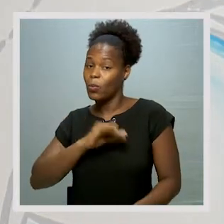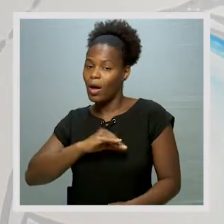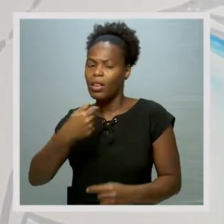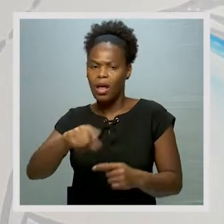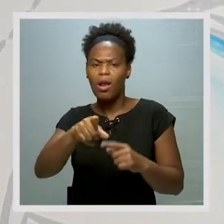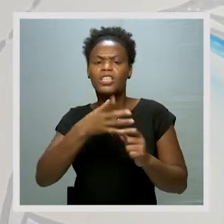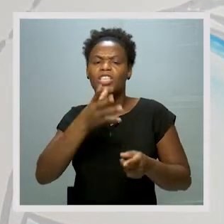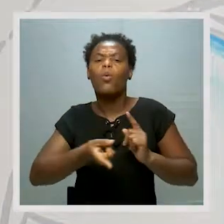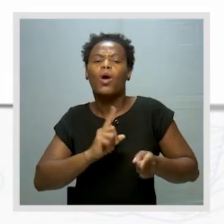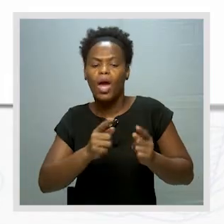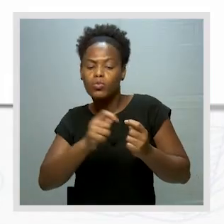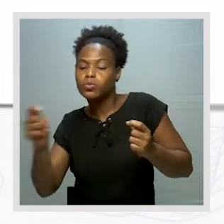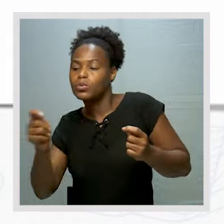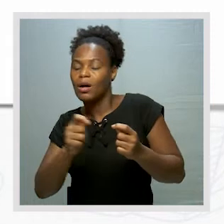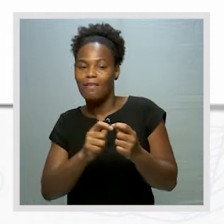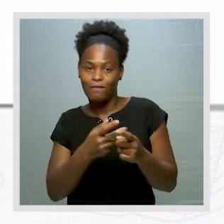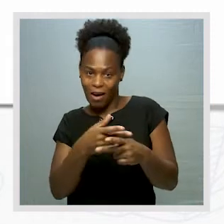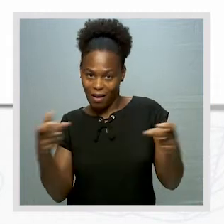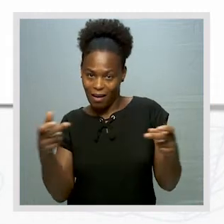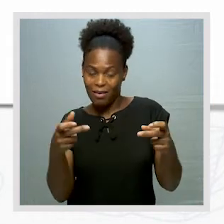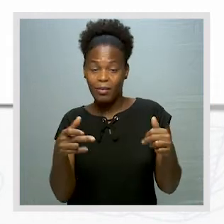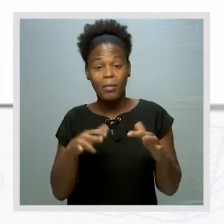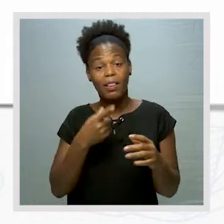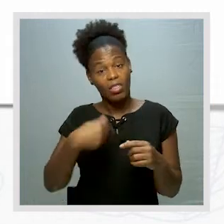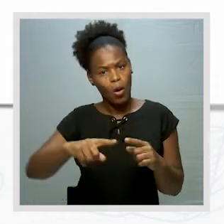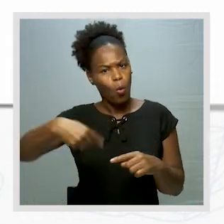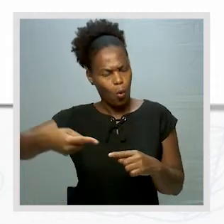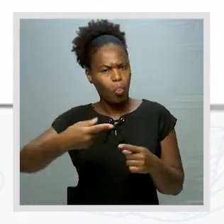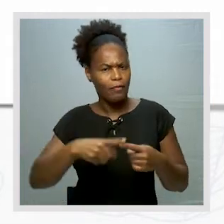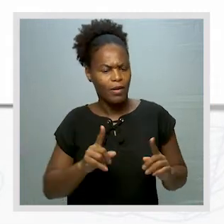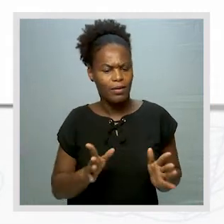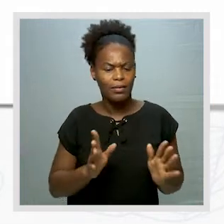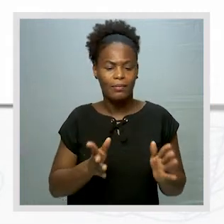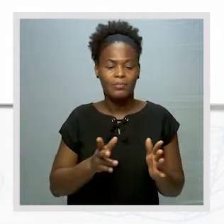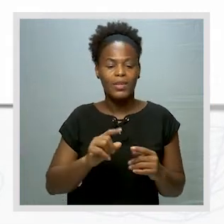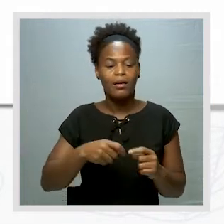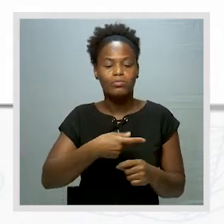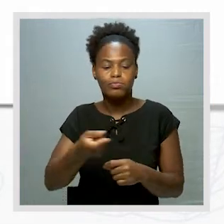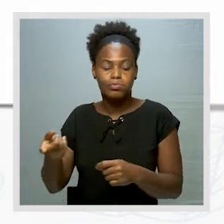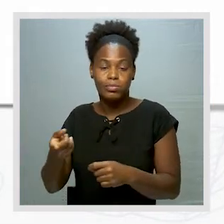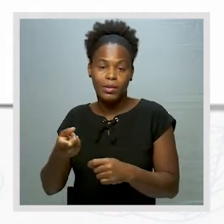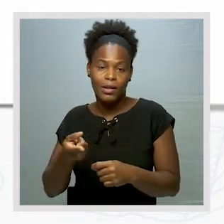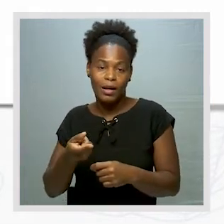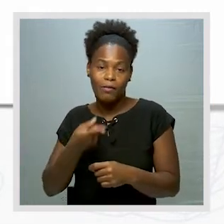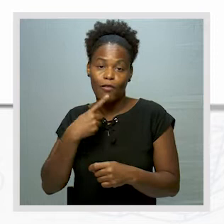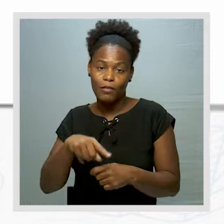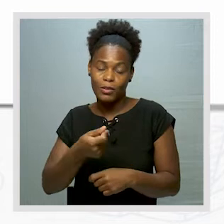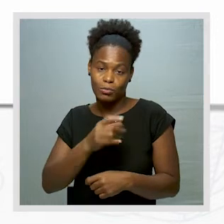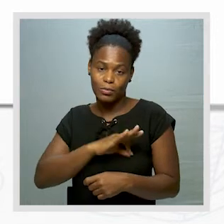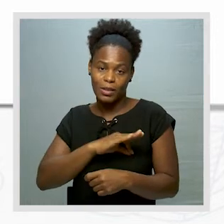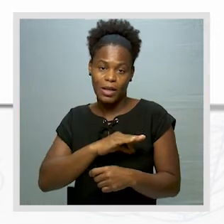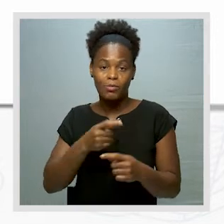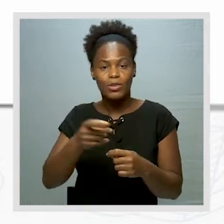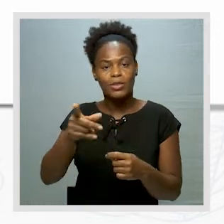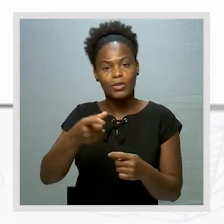outras definições, que a redistribuição do rendimento é a distribuição mais equitativa